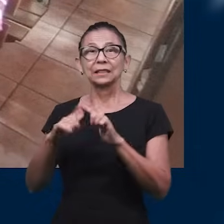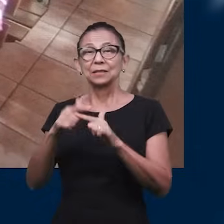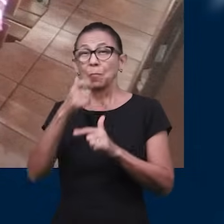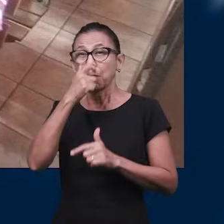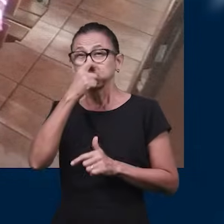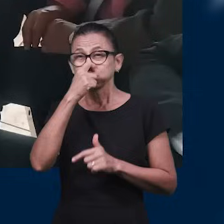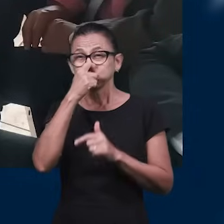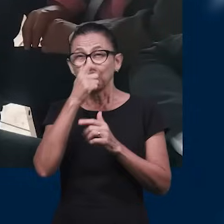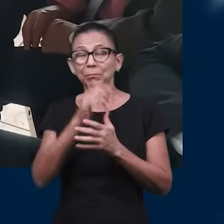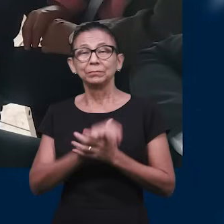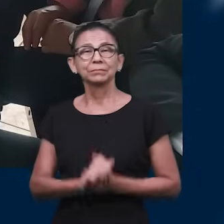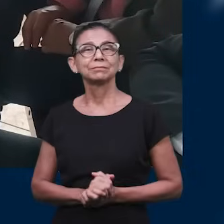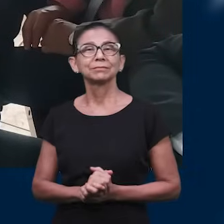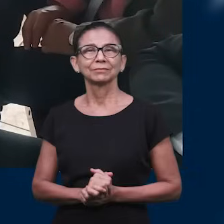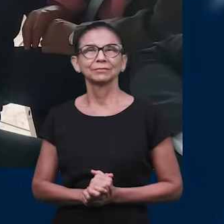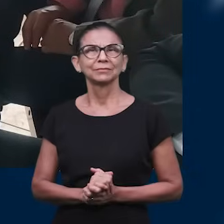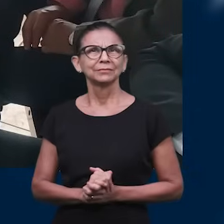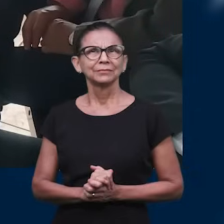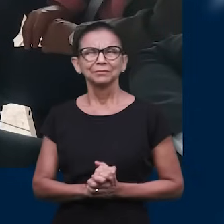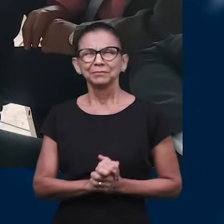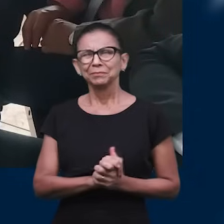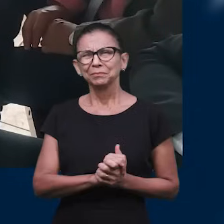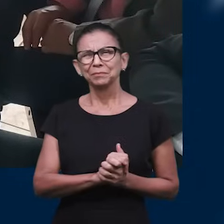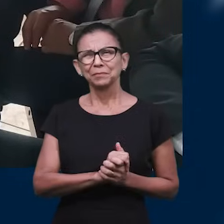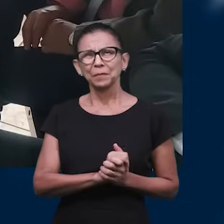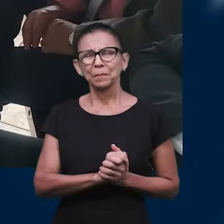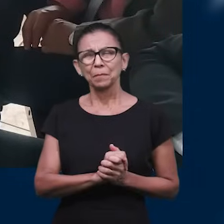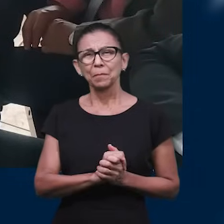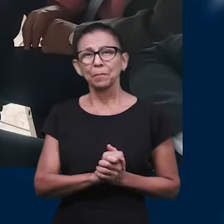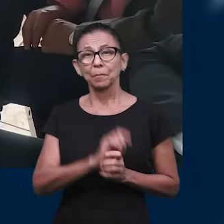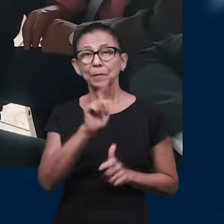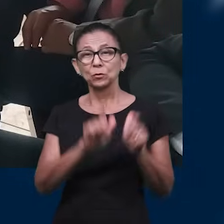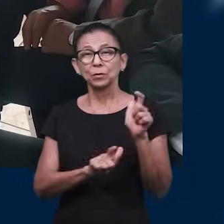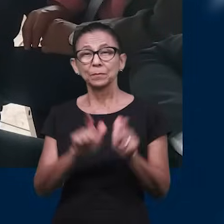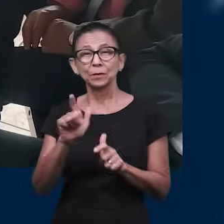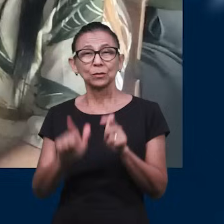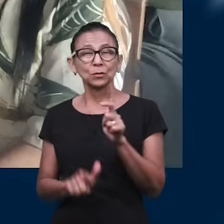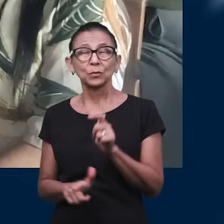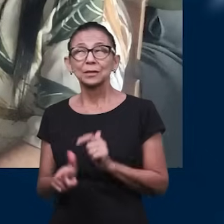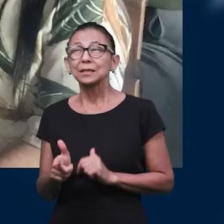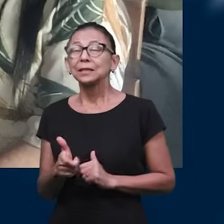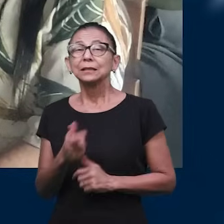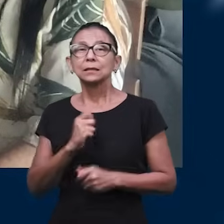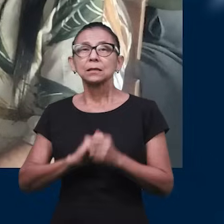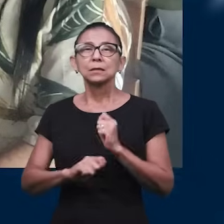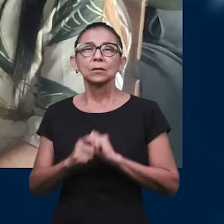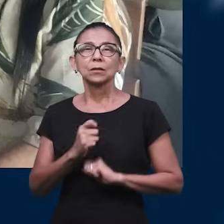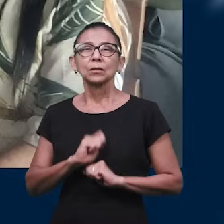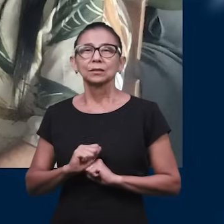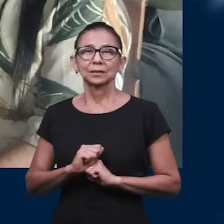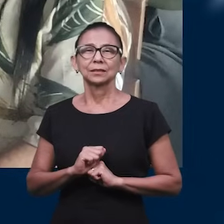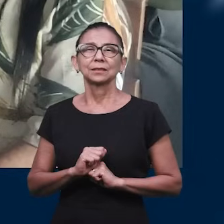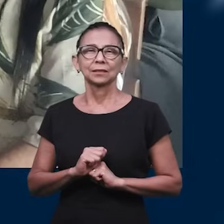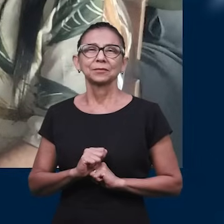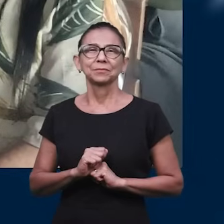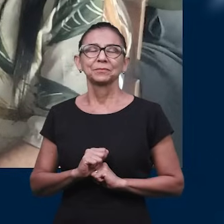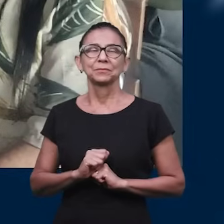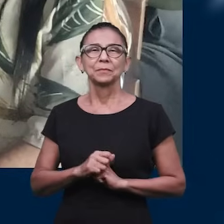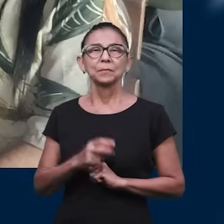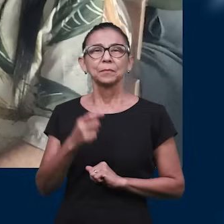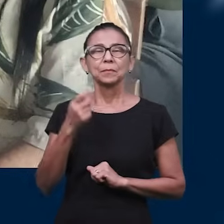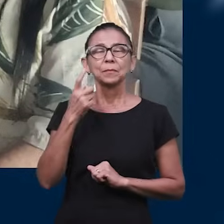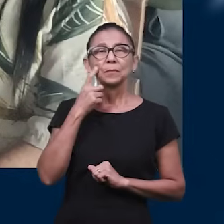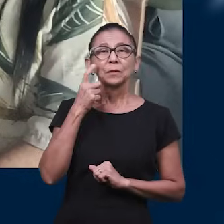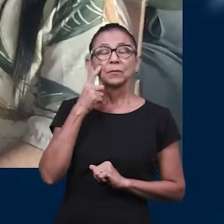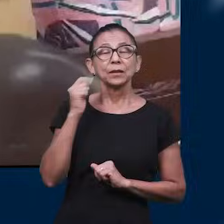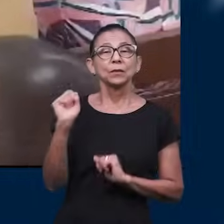Senhor enviou centenas de vidas às nossas igrejas, vidas sedentas por uma palavra do Senhor. E foram